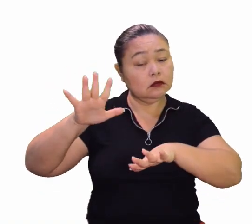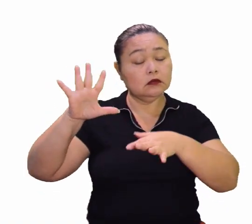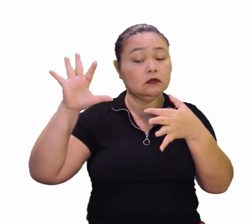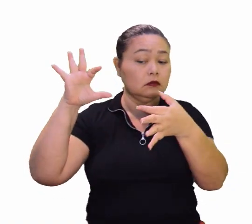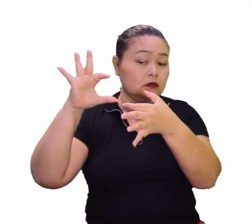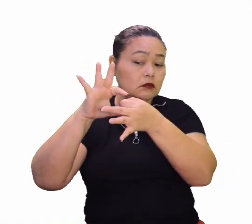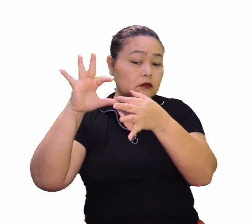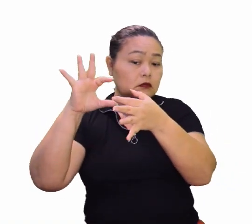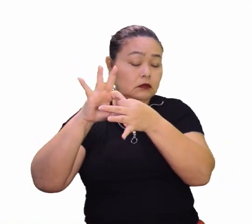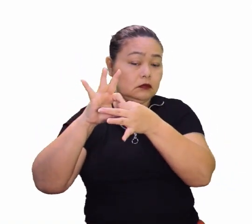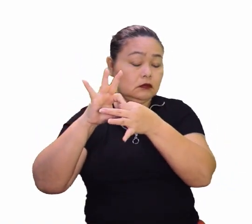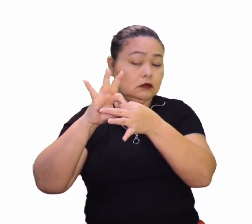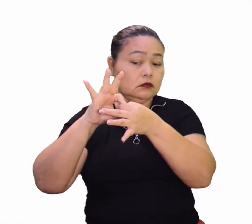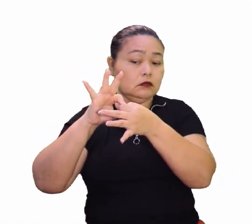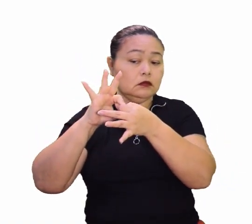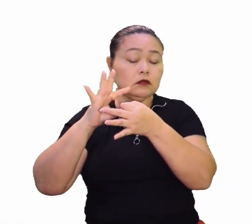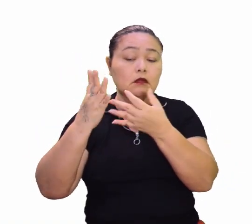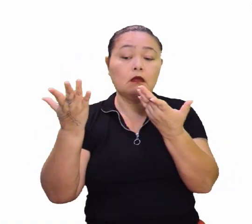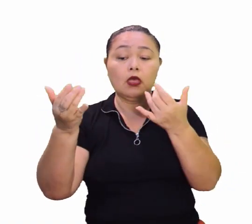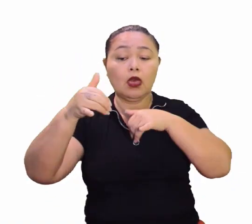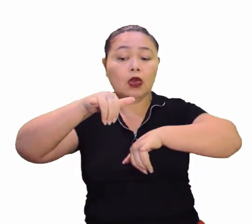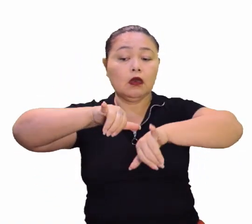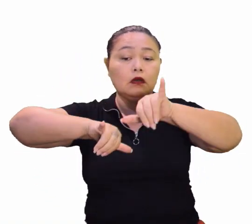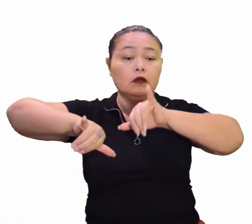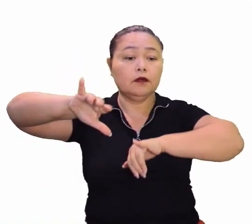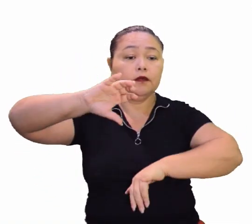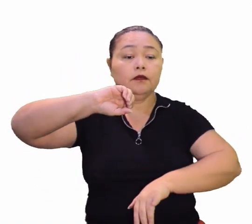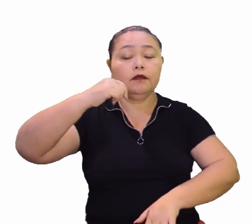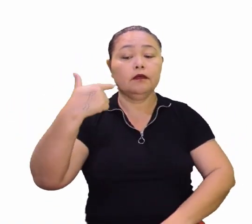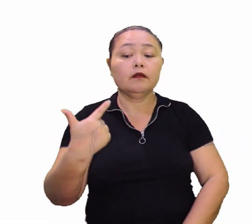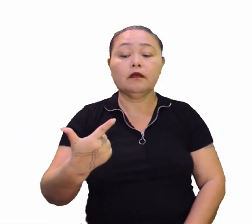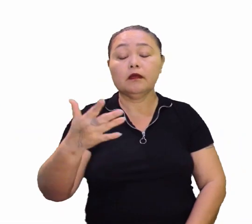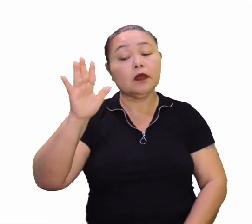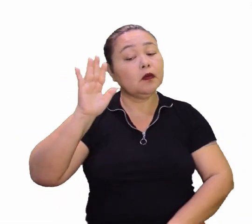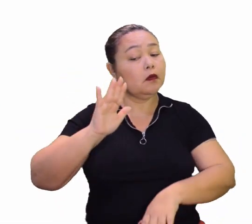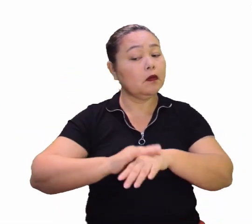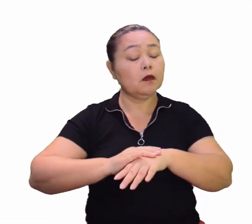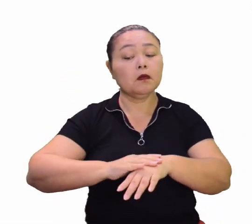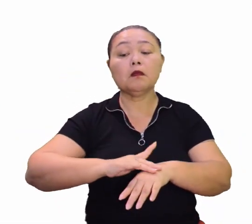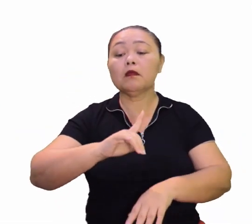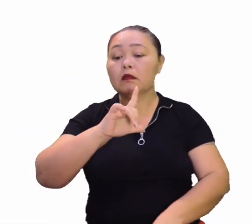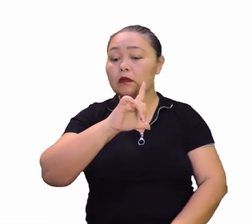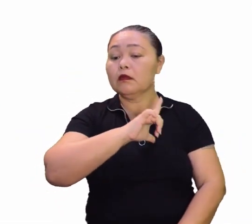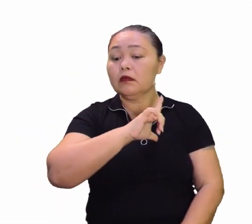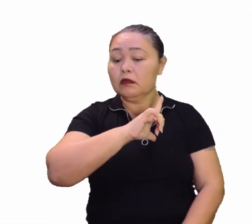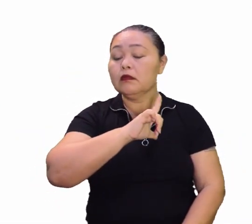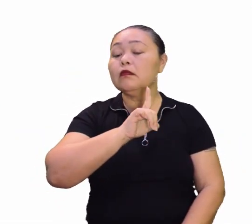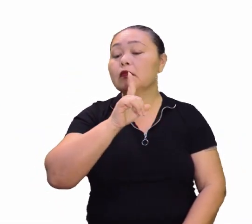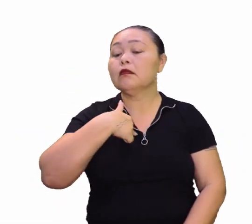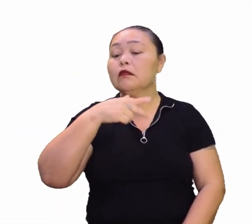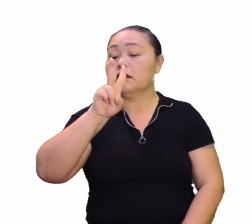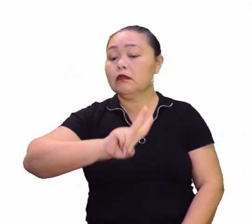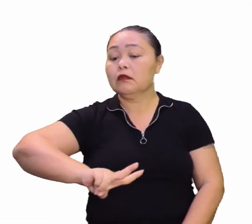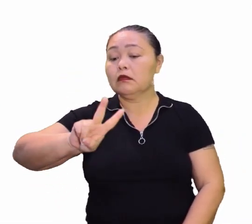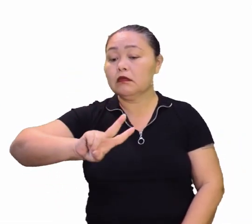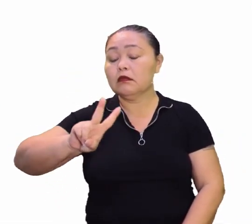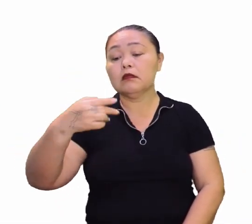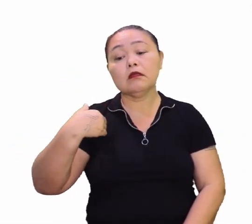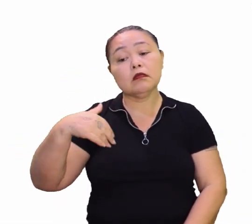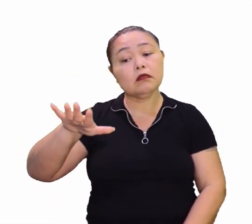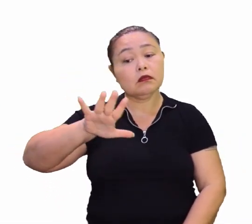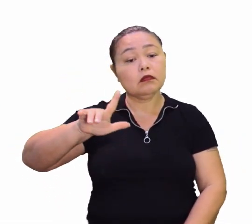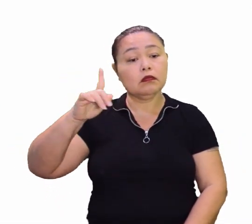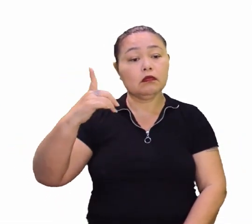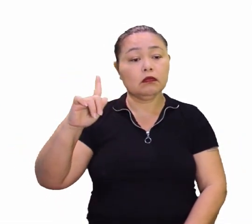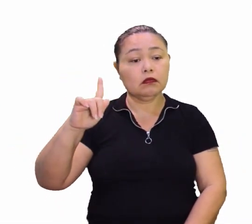está relacionado à química, né, professor Jorge? CO2, que é o mais cobrado geralmente nos vestibulares na parte